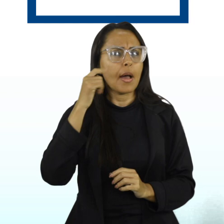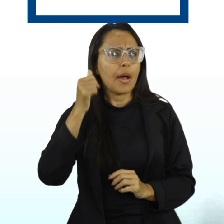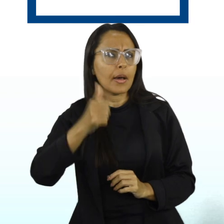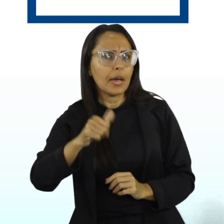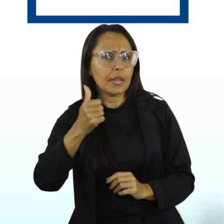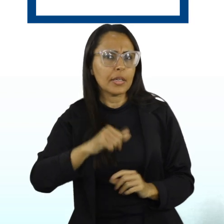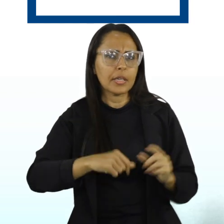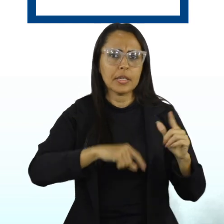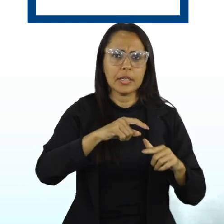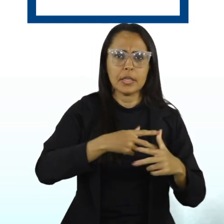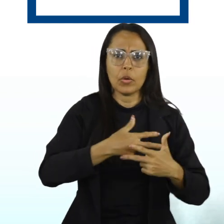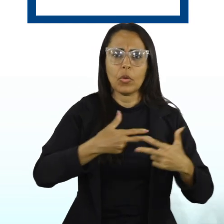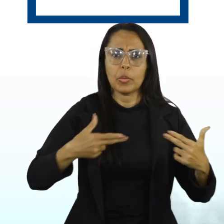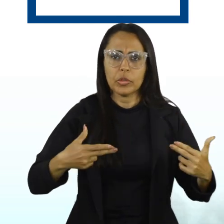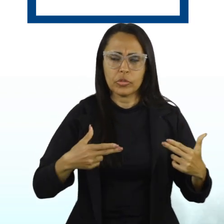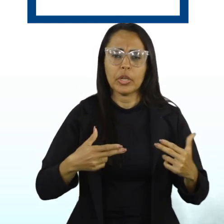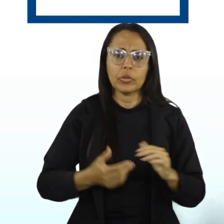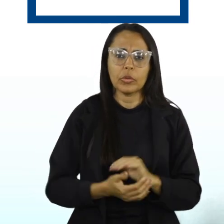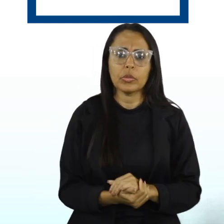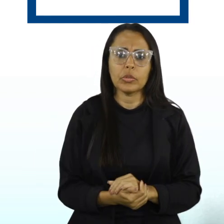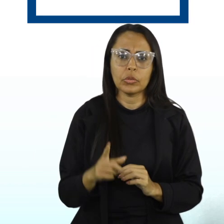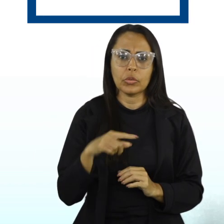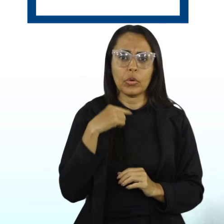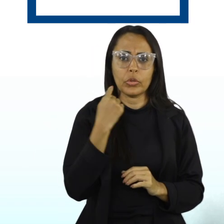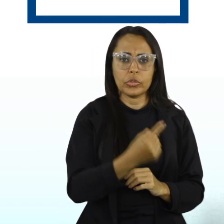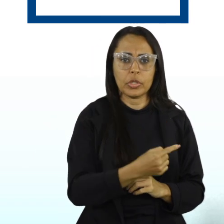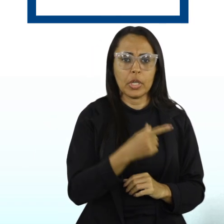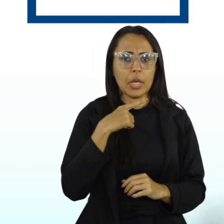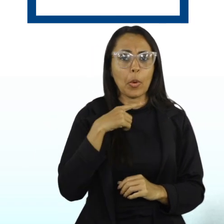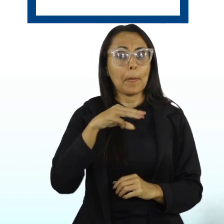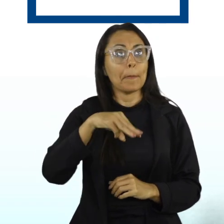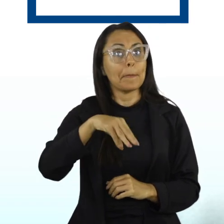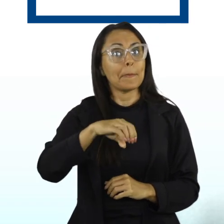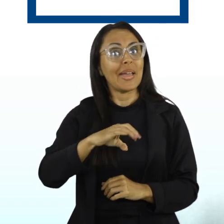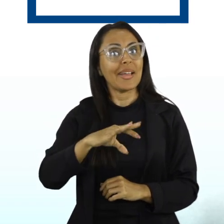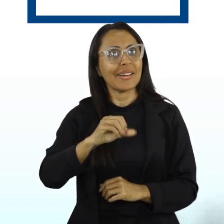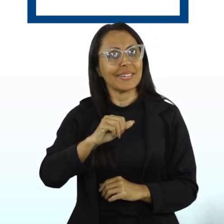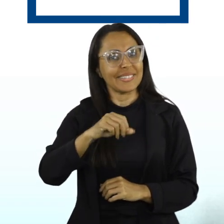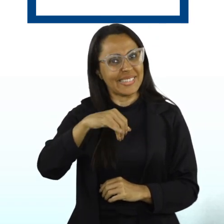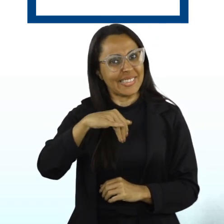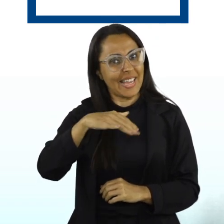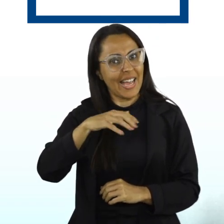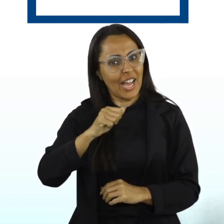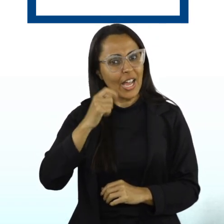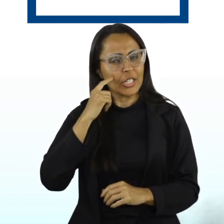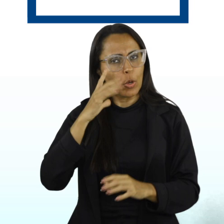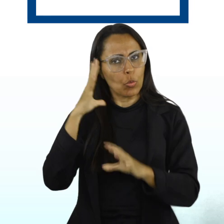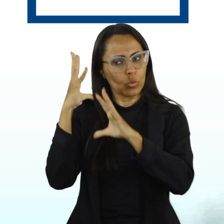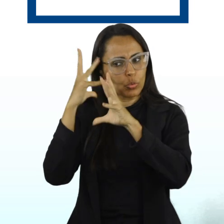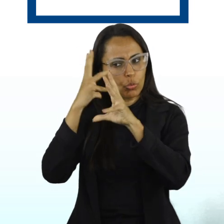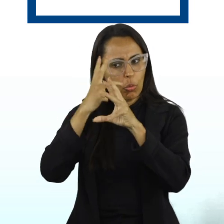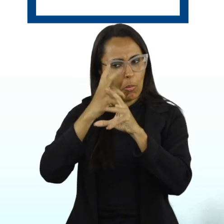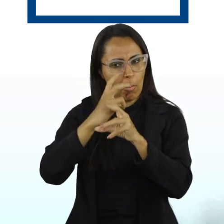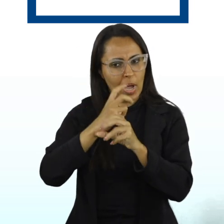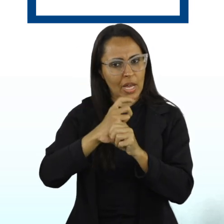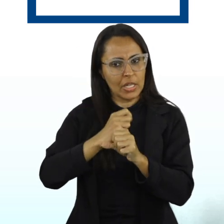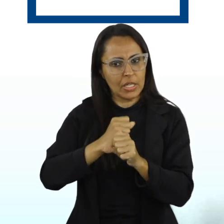o objeto em um ponto do seu movimento, nós vamos ter a chamada energia mecânica, que é o somatório